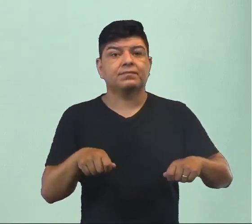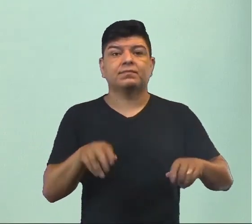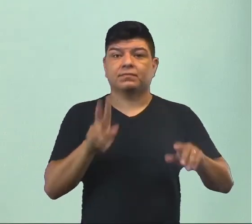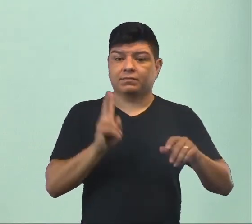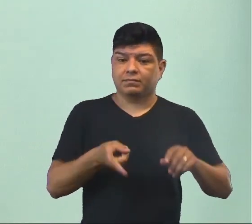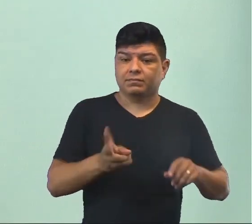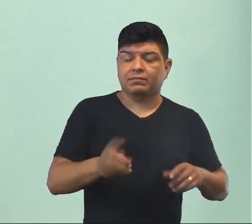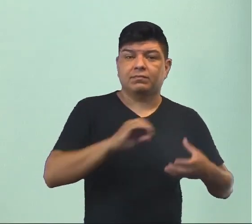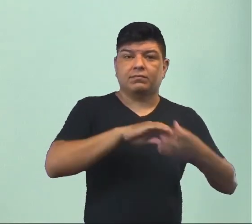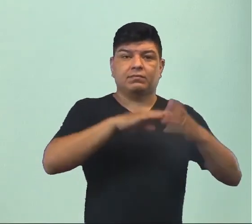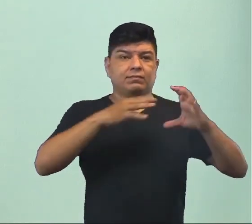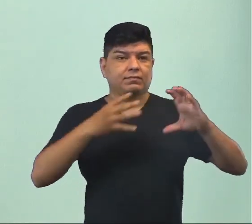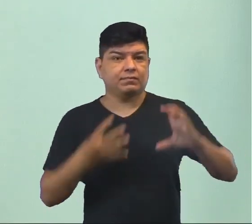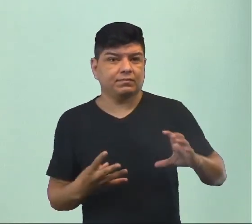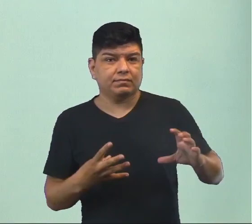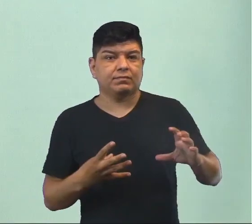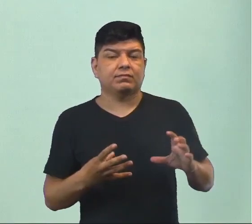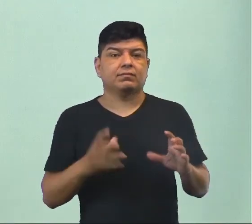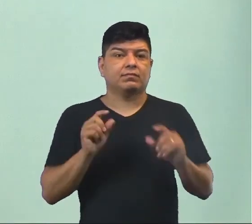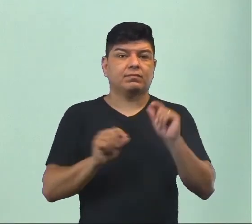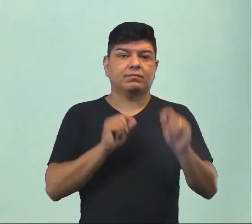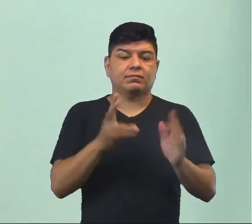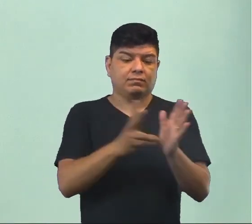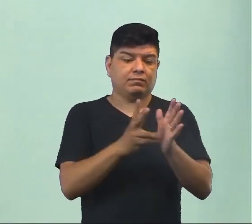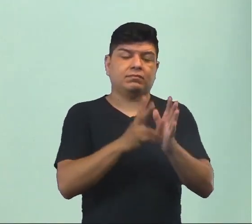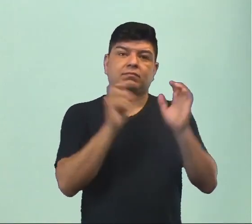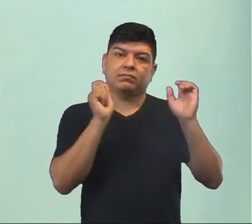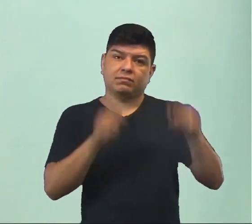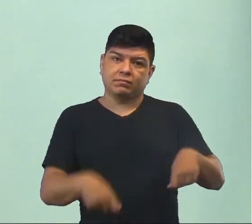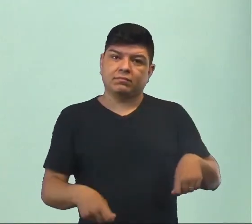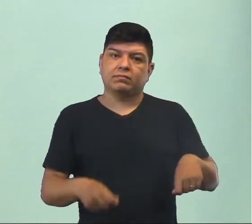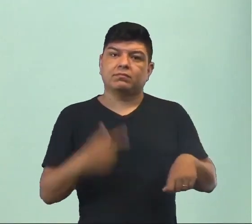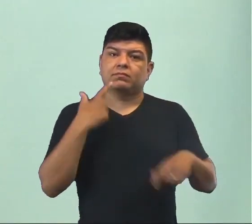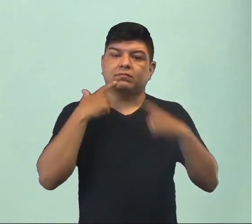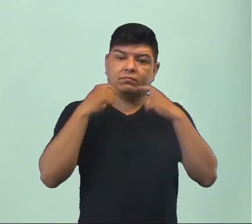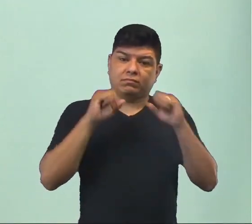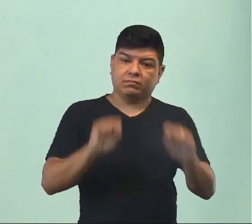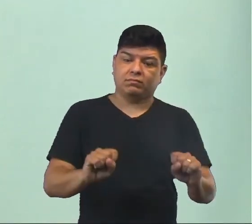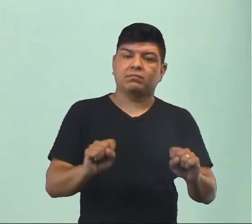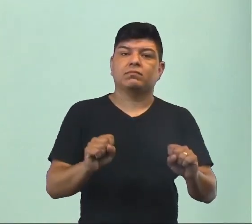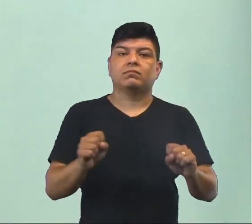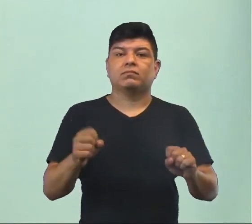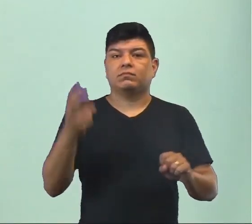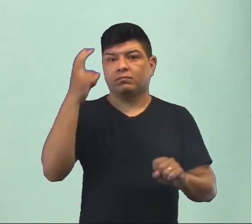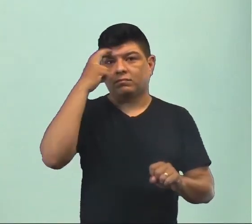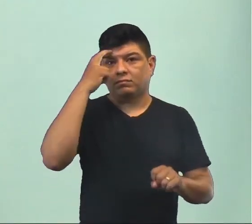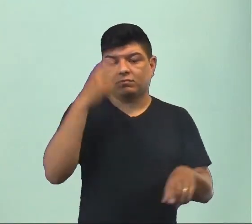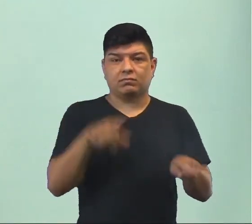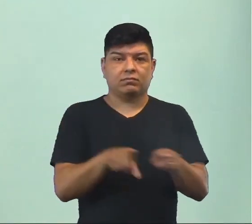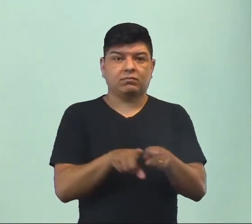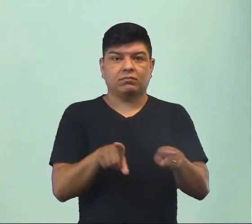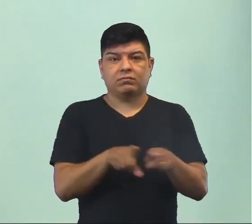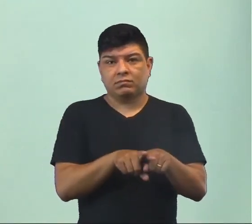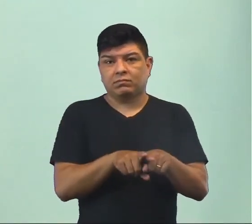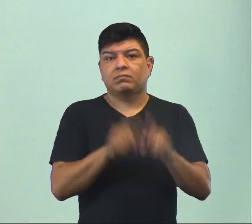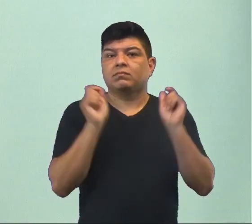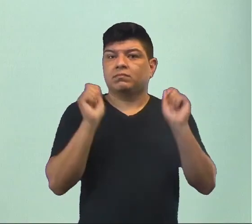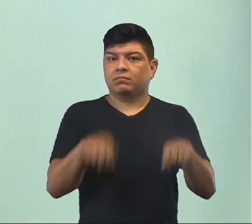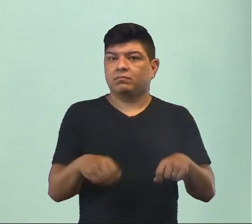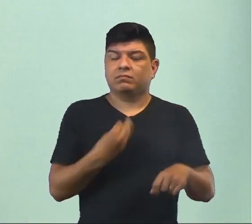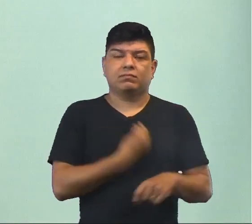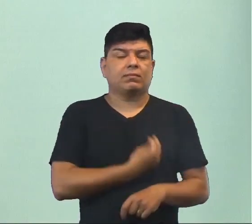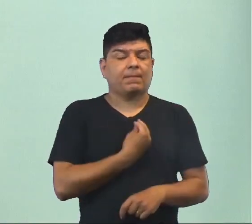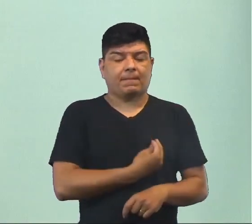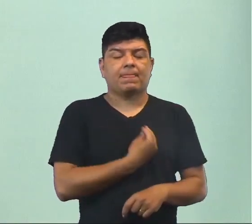manter a sua característica, né, para que os índios possam manter a sua linguagem, a sua cultura e que a gente possa